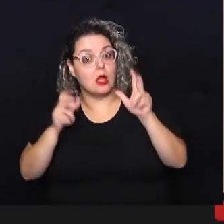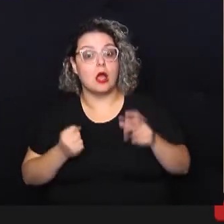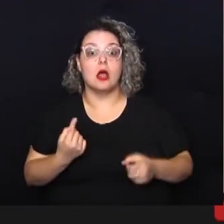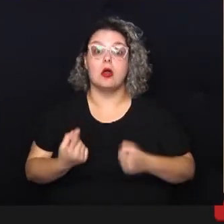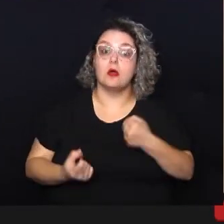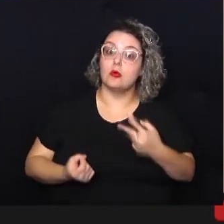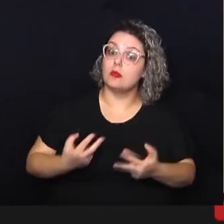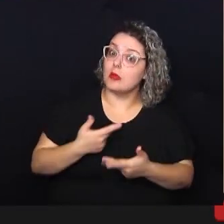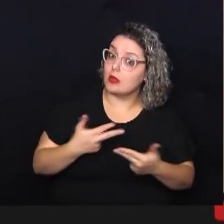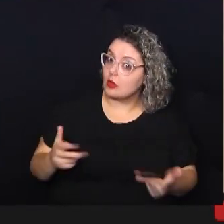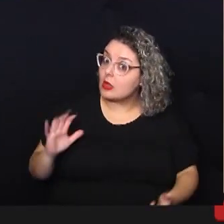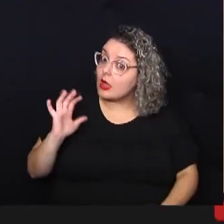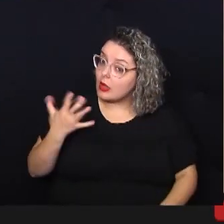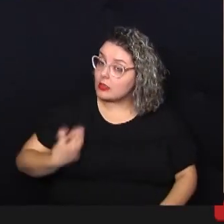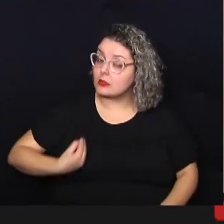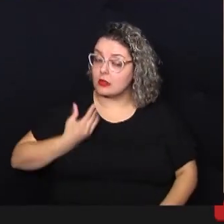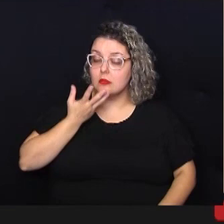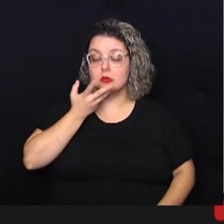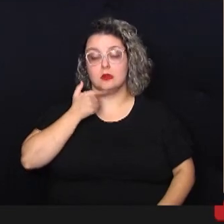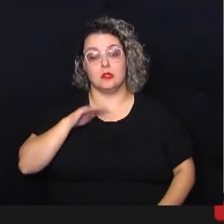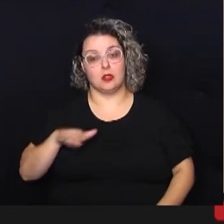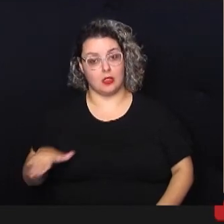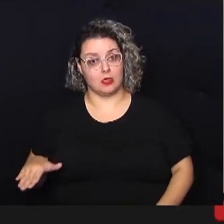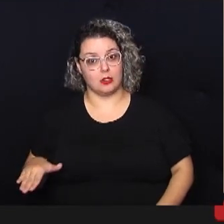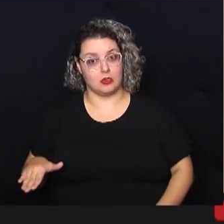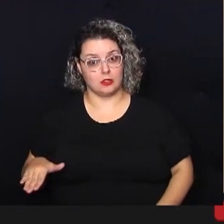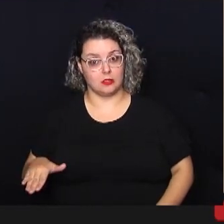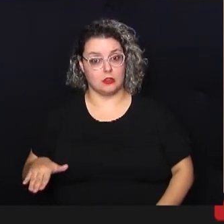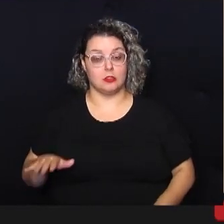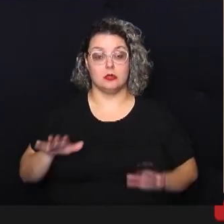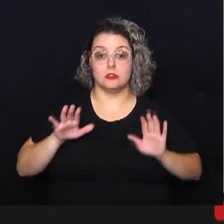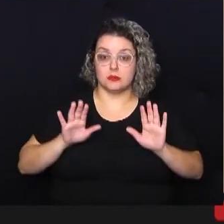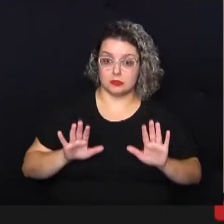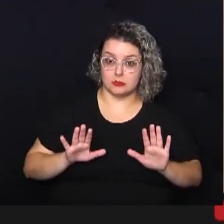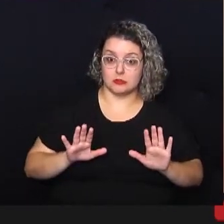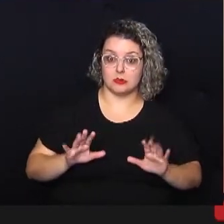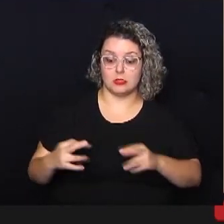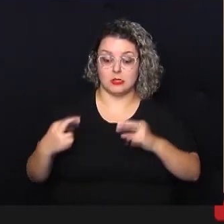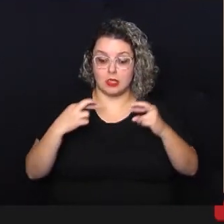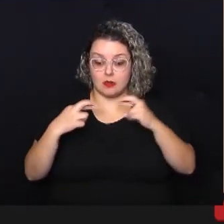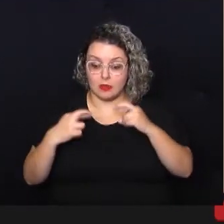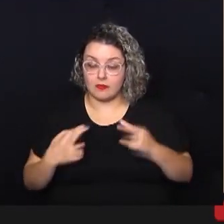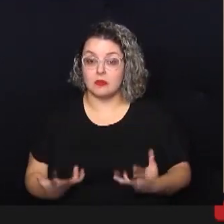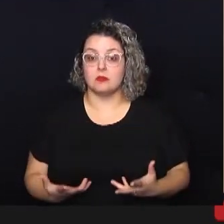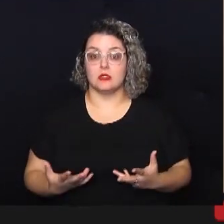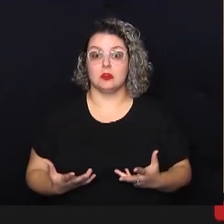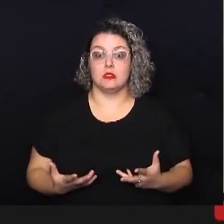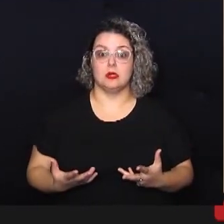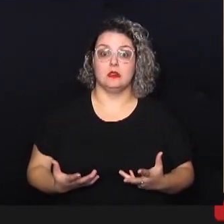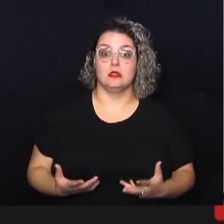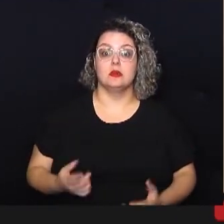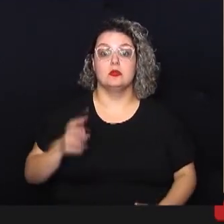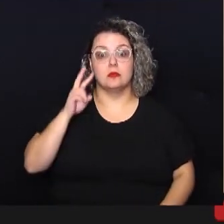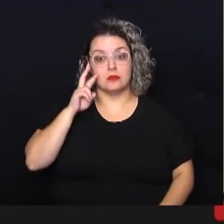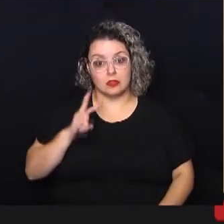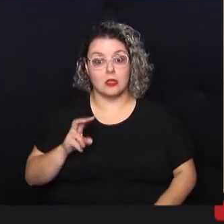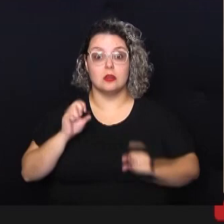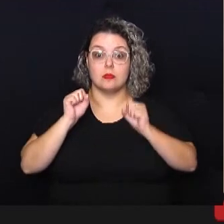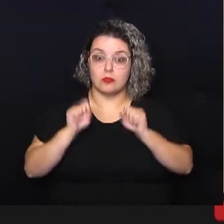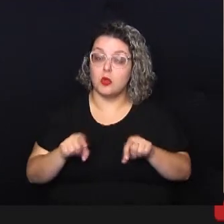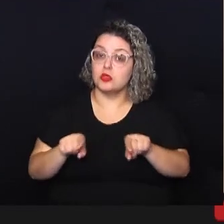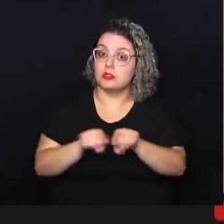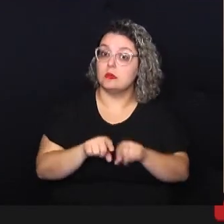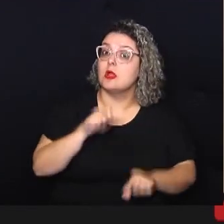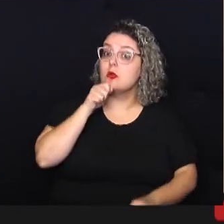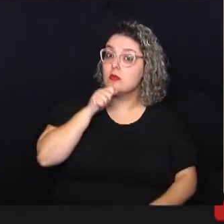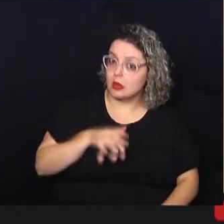está acontecendo na vida dessa criança, tá? E aí a gente vai investigar e vai considerar que pode também ser um